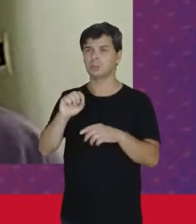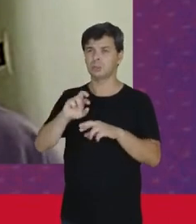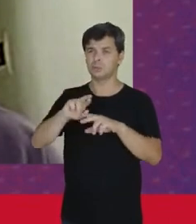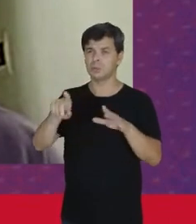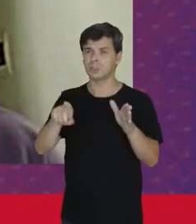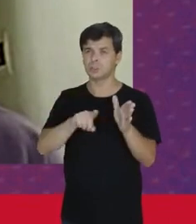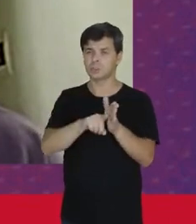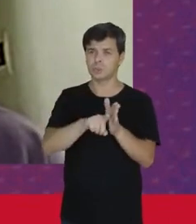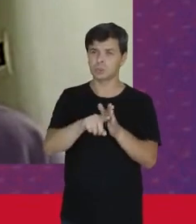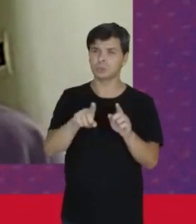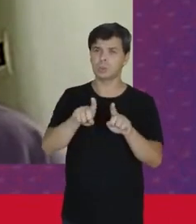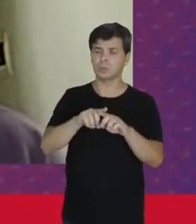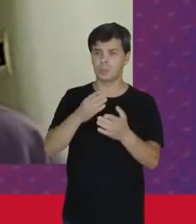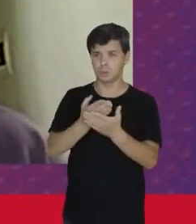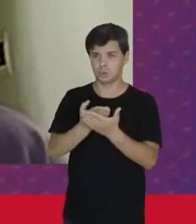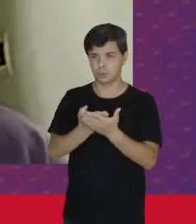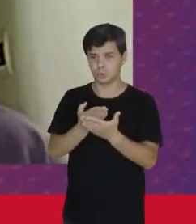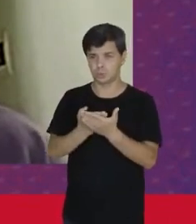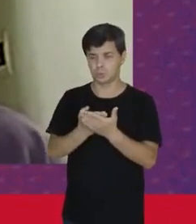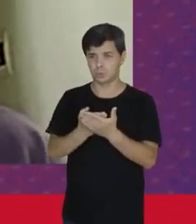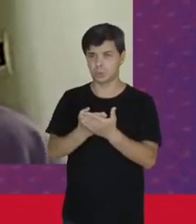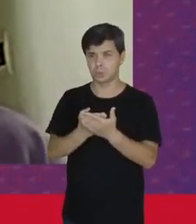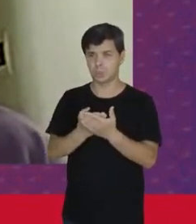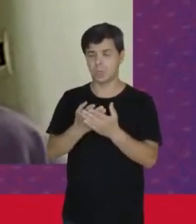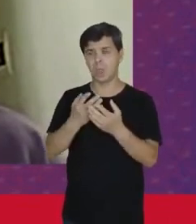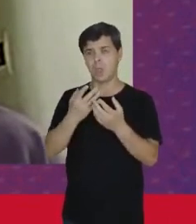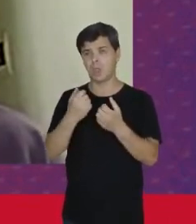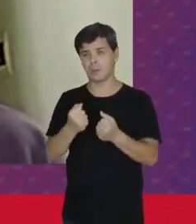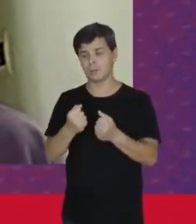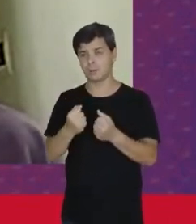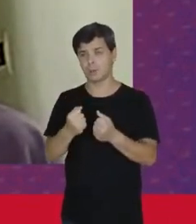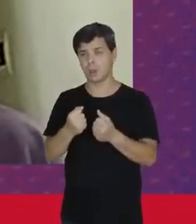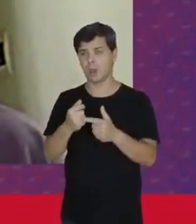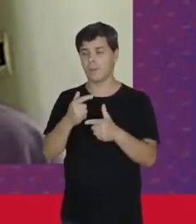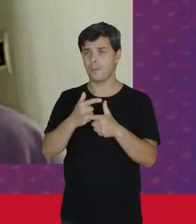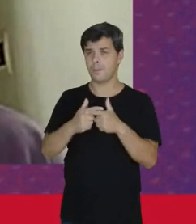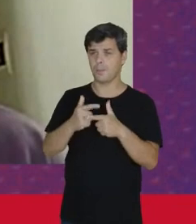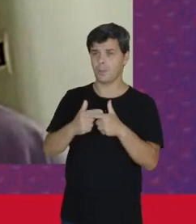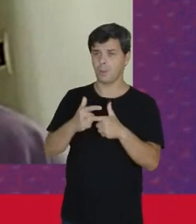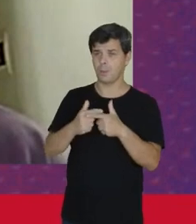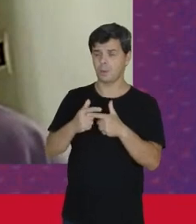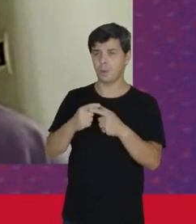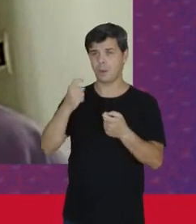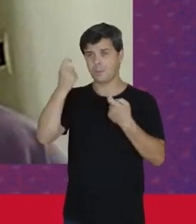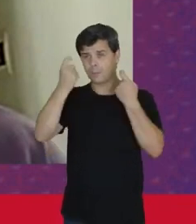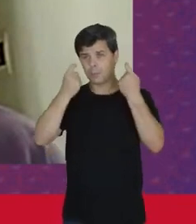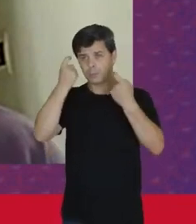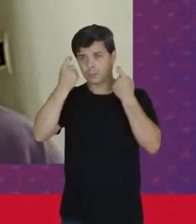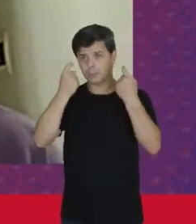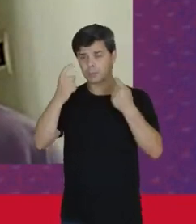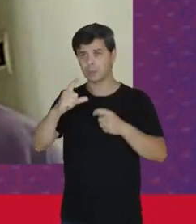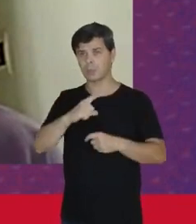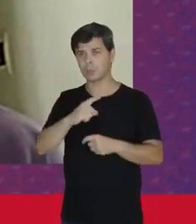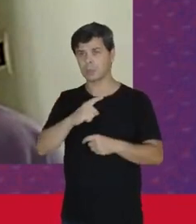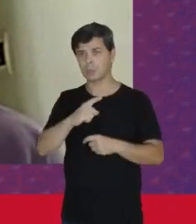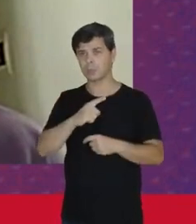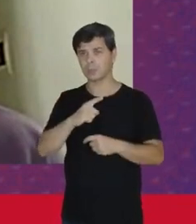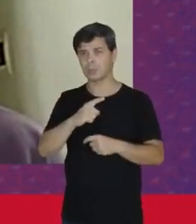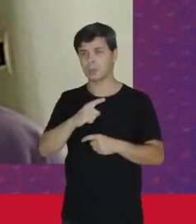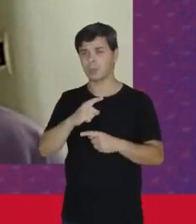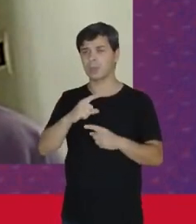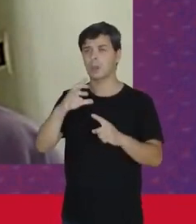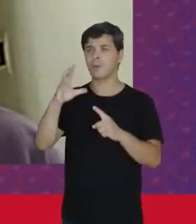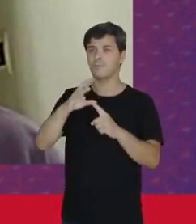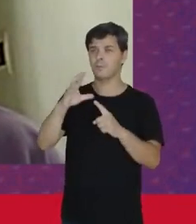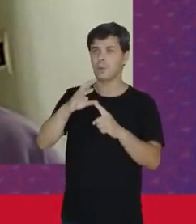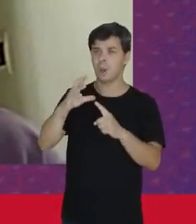já várias pesquisas que já confirmam, né, o risco e a preocupação, né, que a gente tem que ter com o impacto